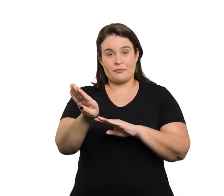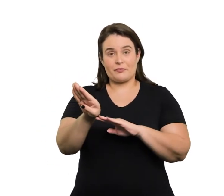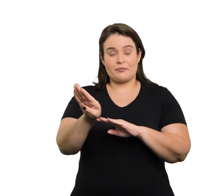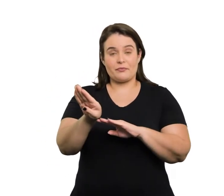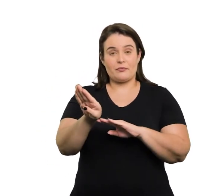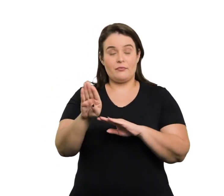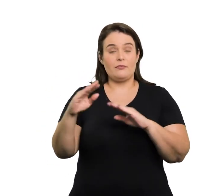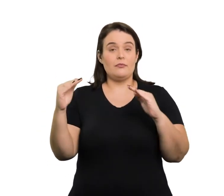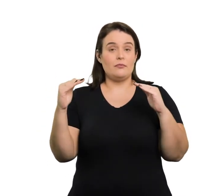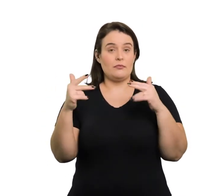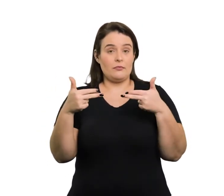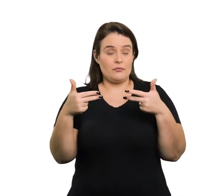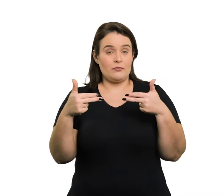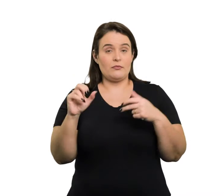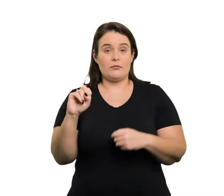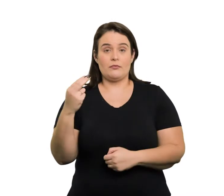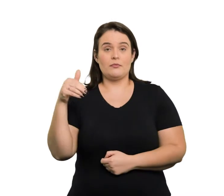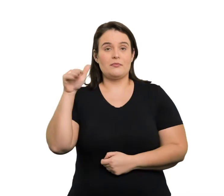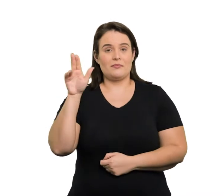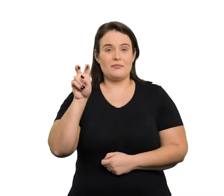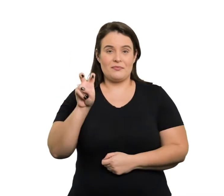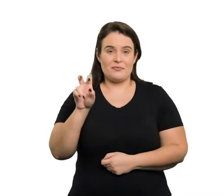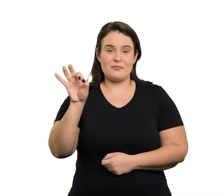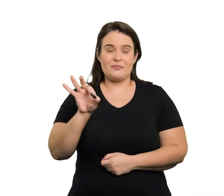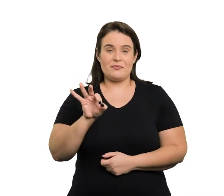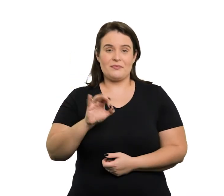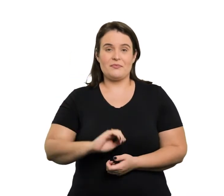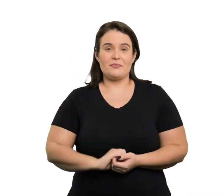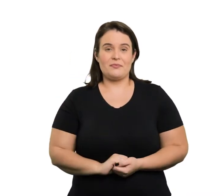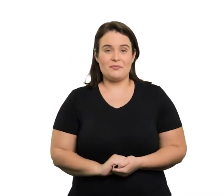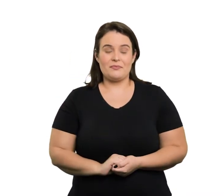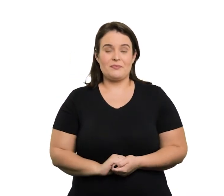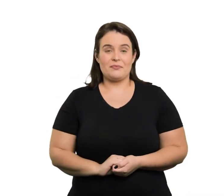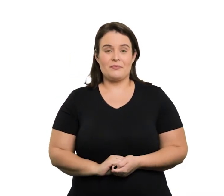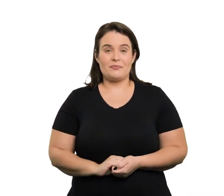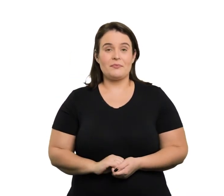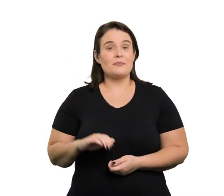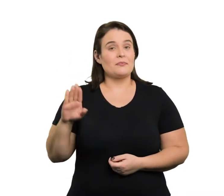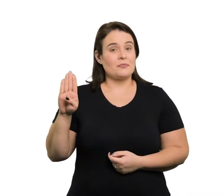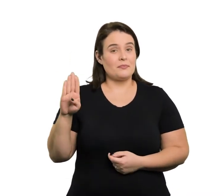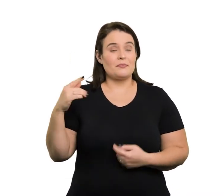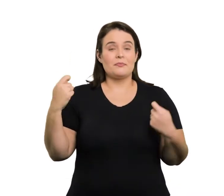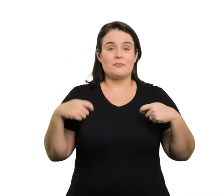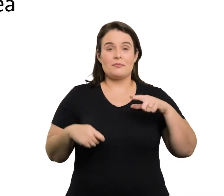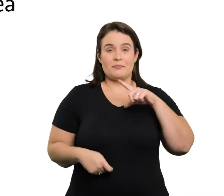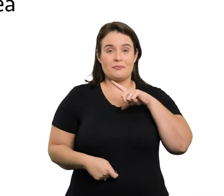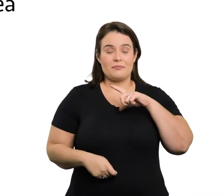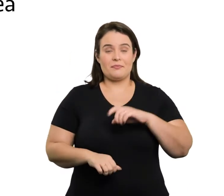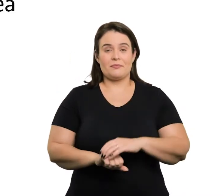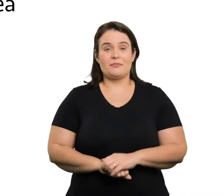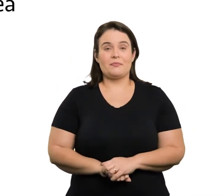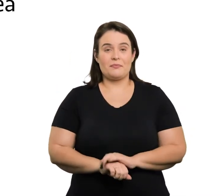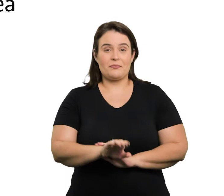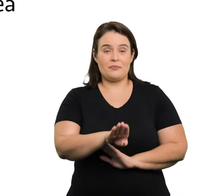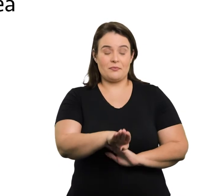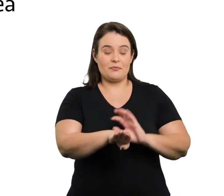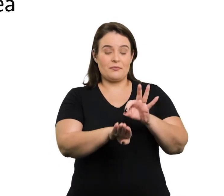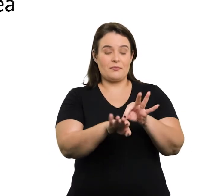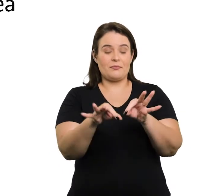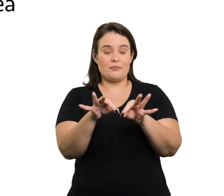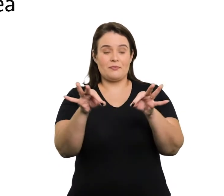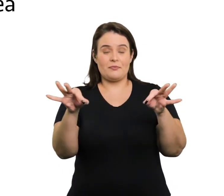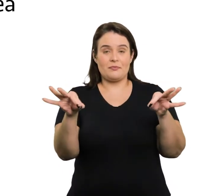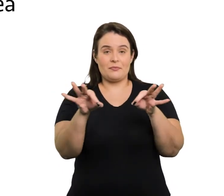com declividade igual ou superior a 5%. As rampas devem garantir largura